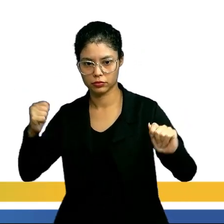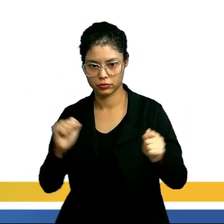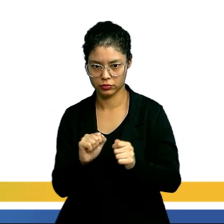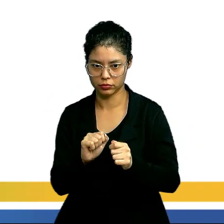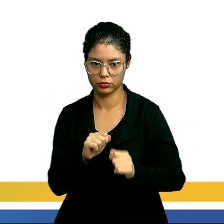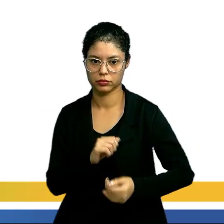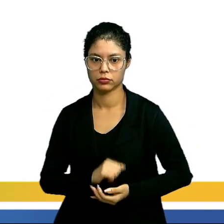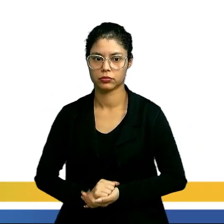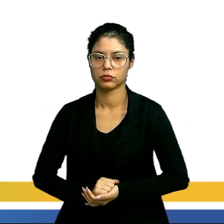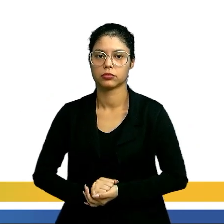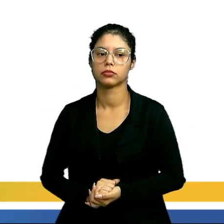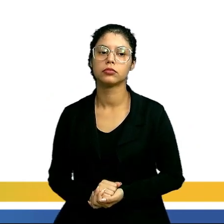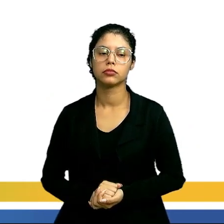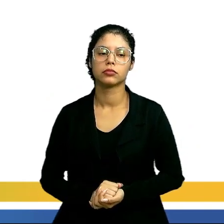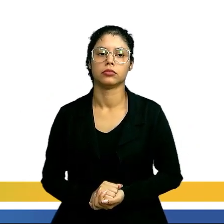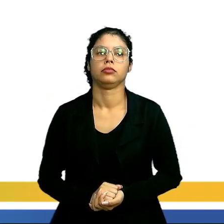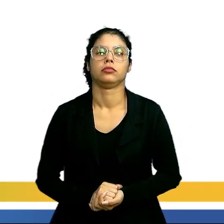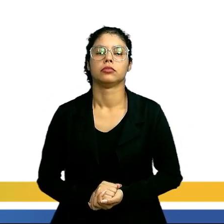elástica.